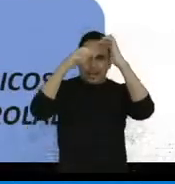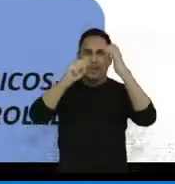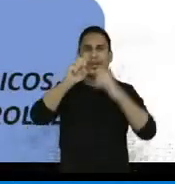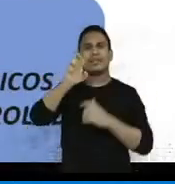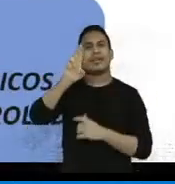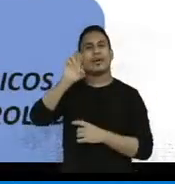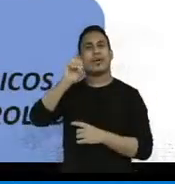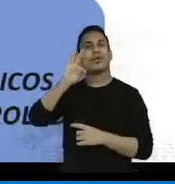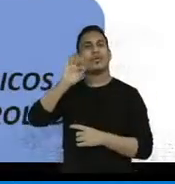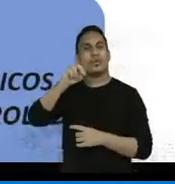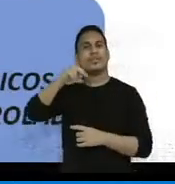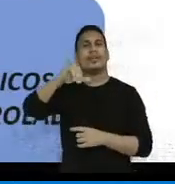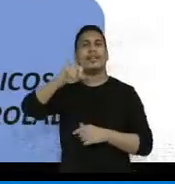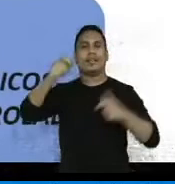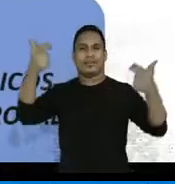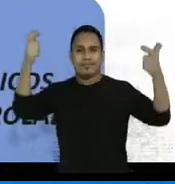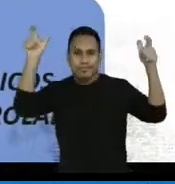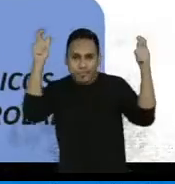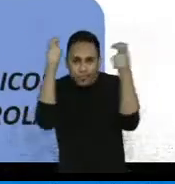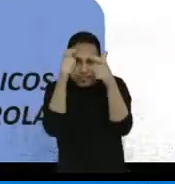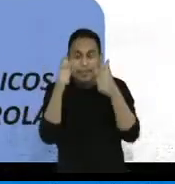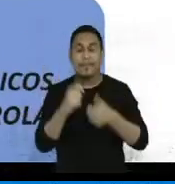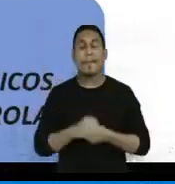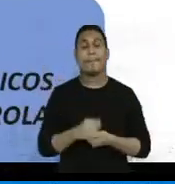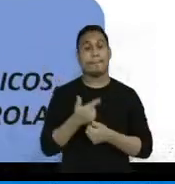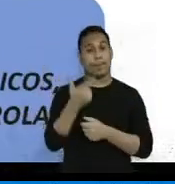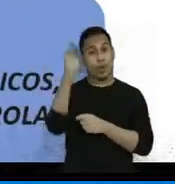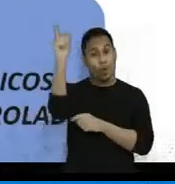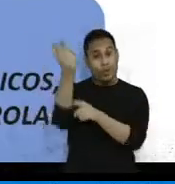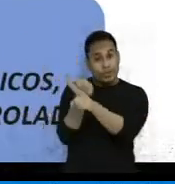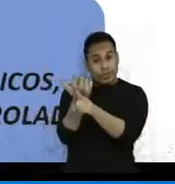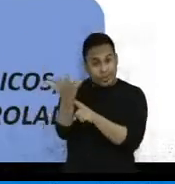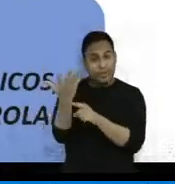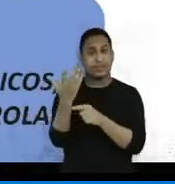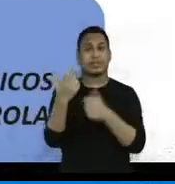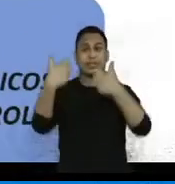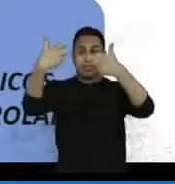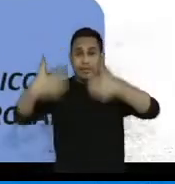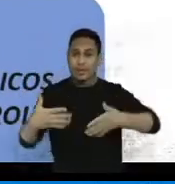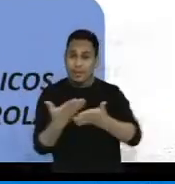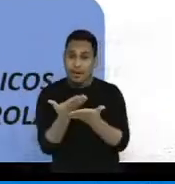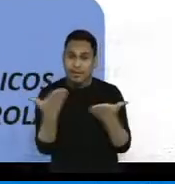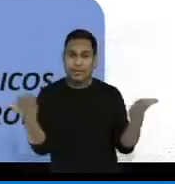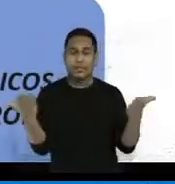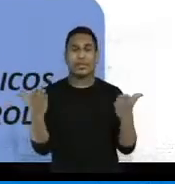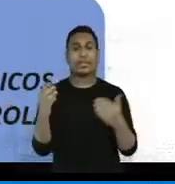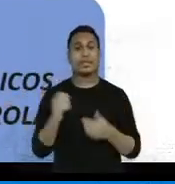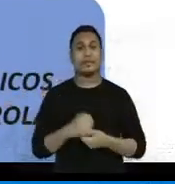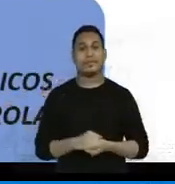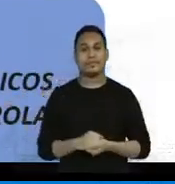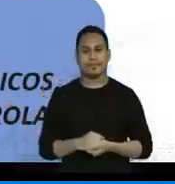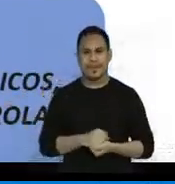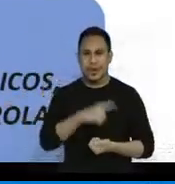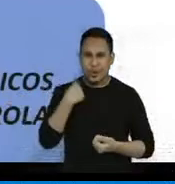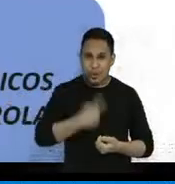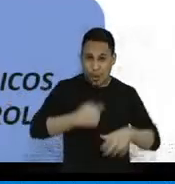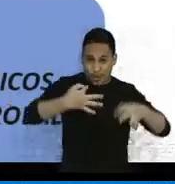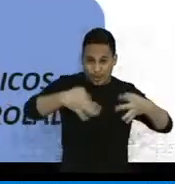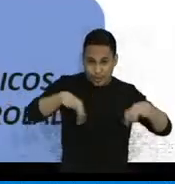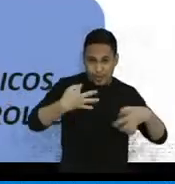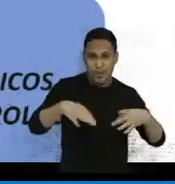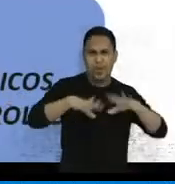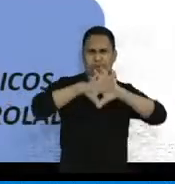que geralmente está faltando, e quando a gente tem dor crônica, é o GABA. O GABA está aqui no meu slide, ó,